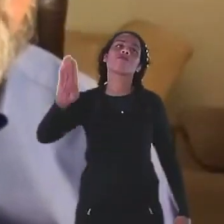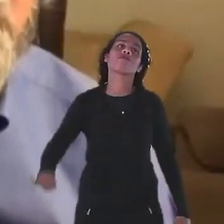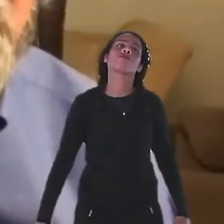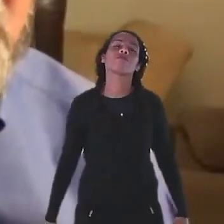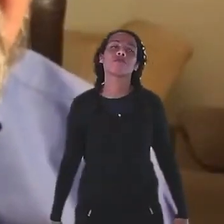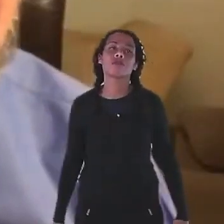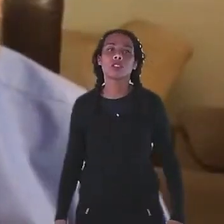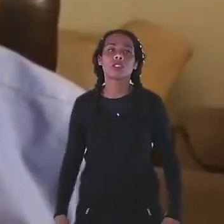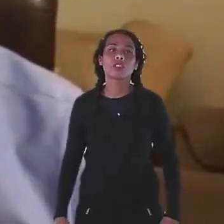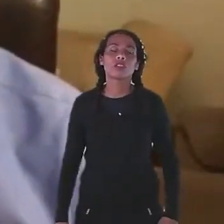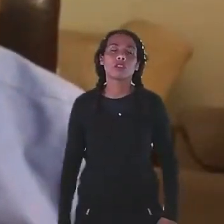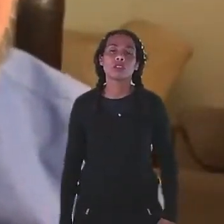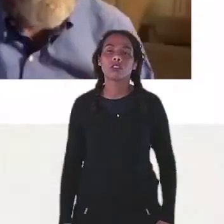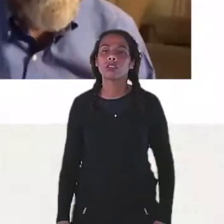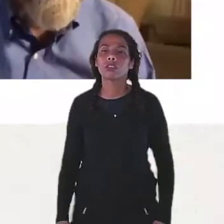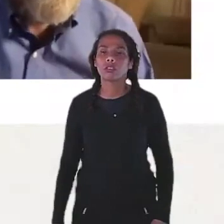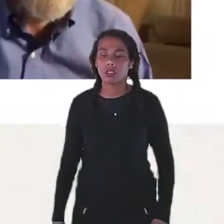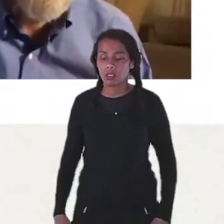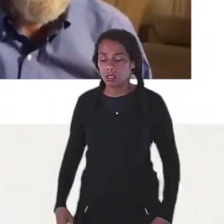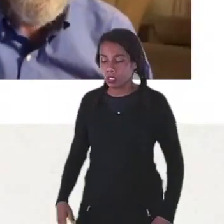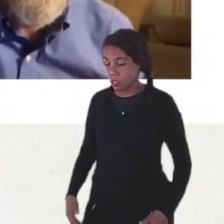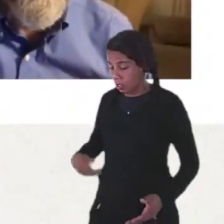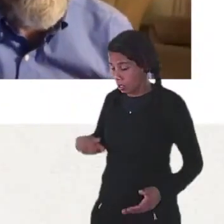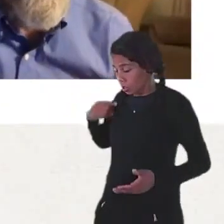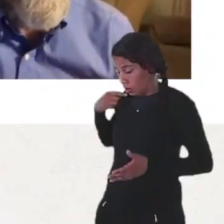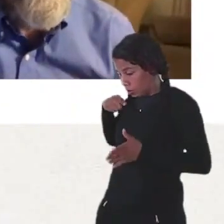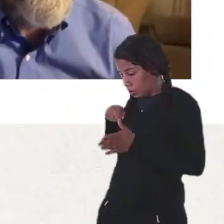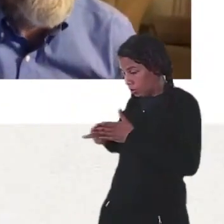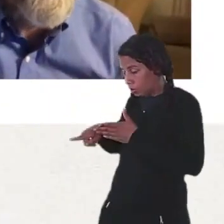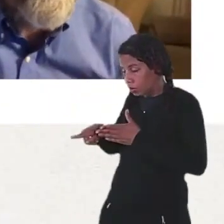nesse universo. Você chamou de cosmologia